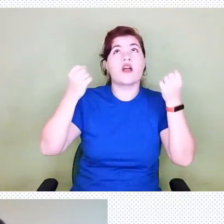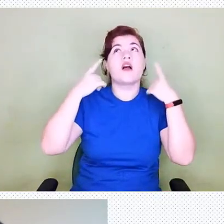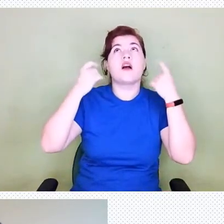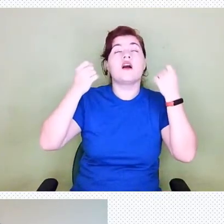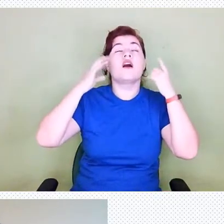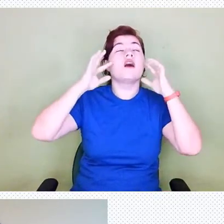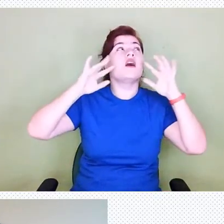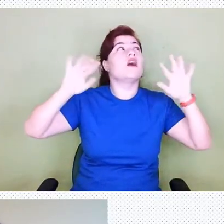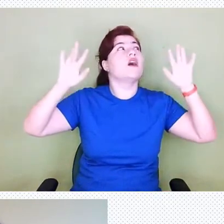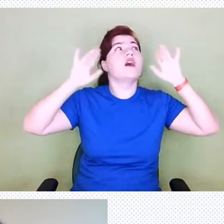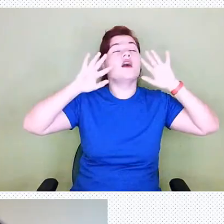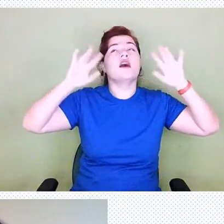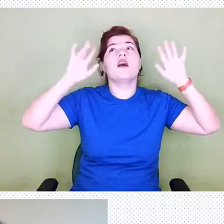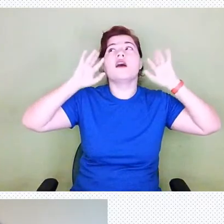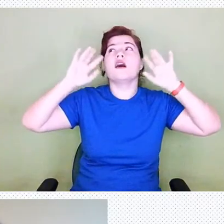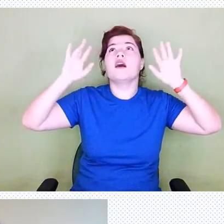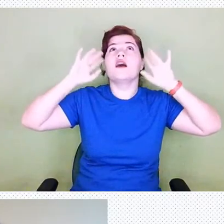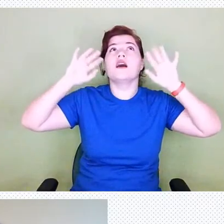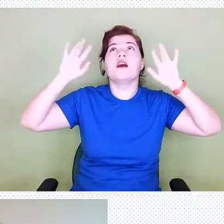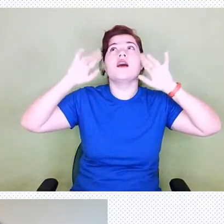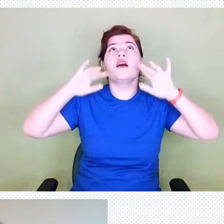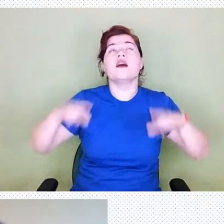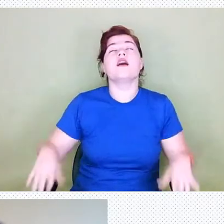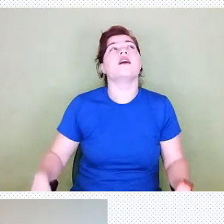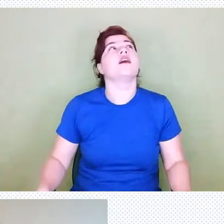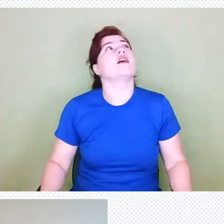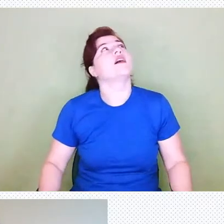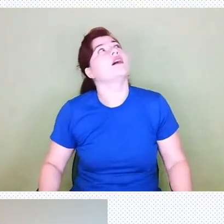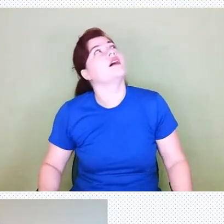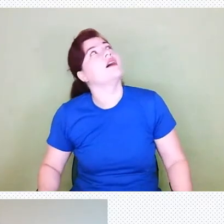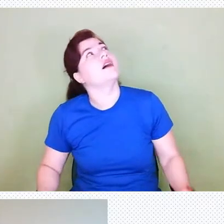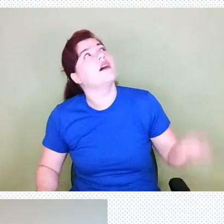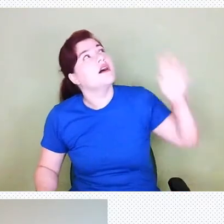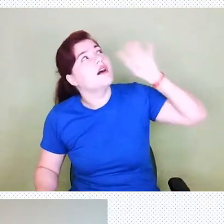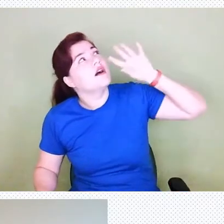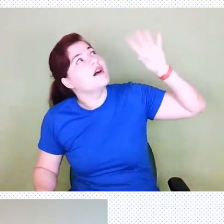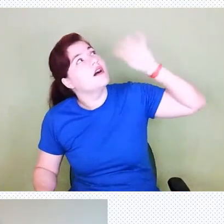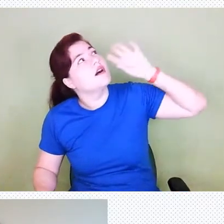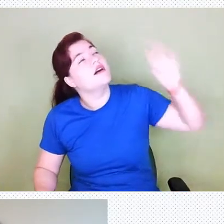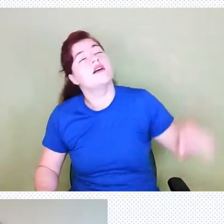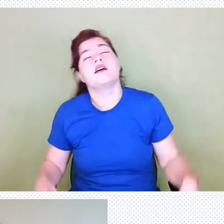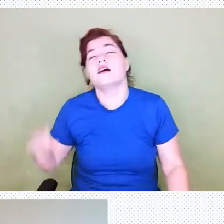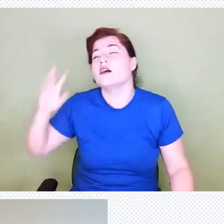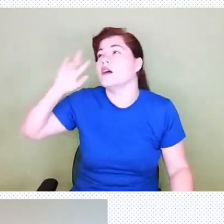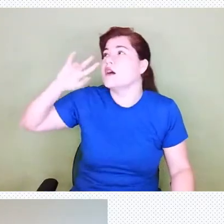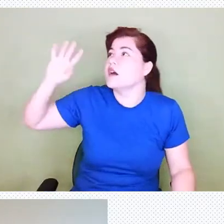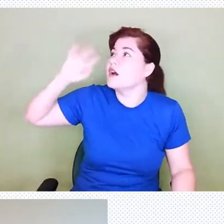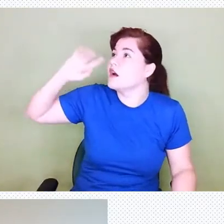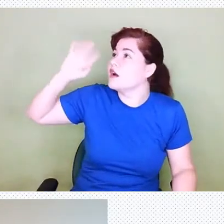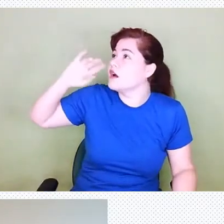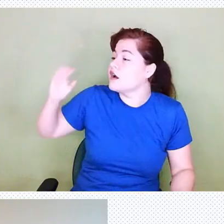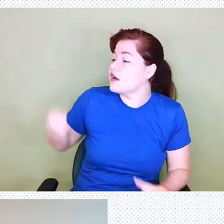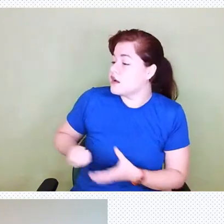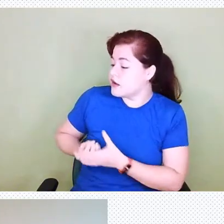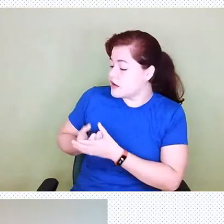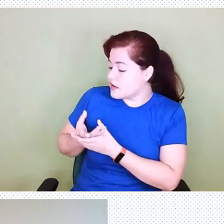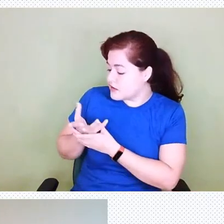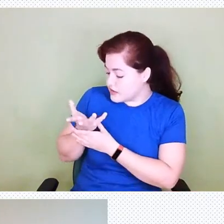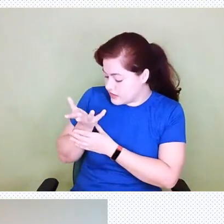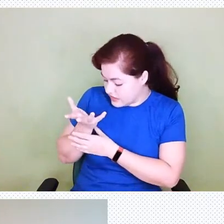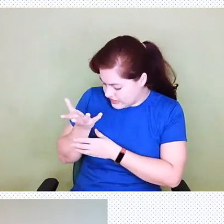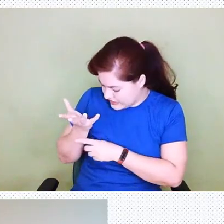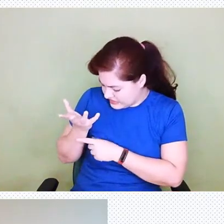pelo meio do caminho, distraídos com coisas ilusórias, com espinhos que acumulamos dentro de